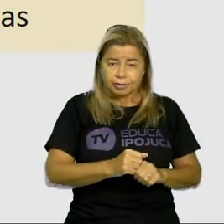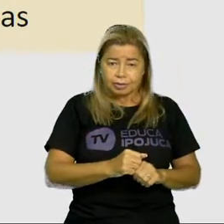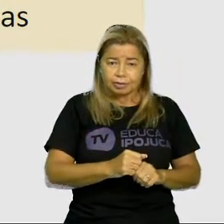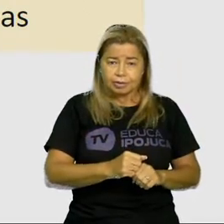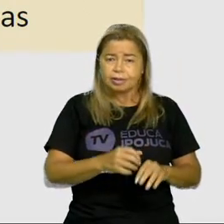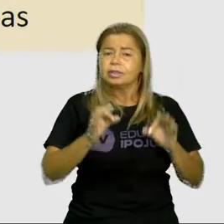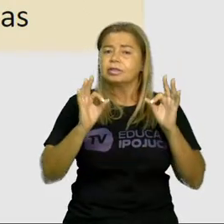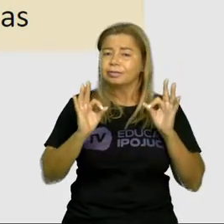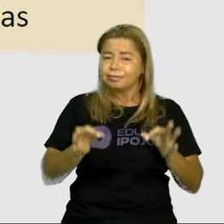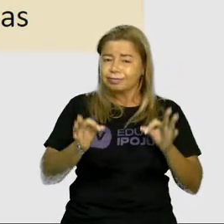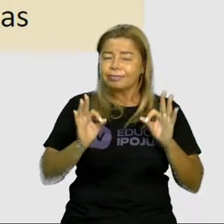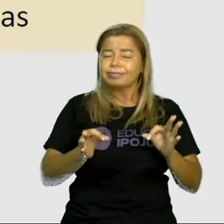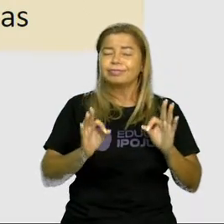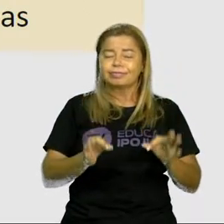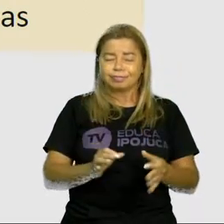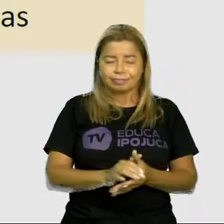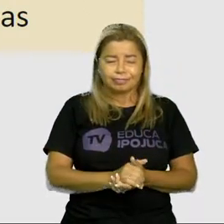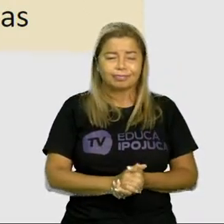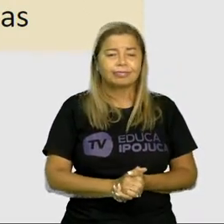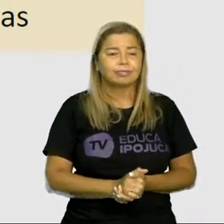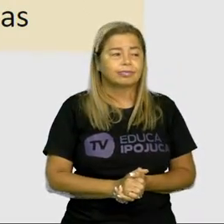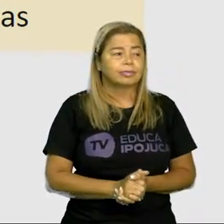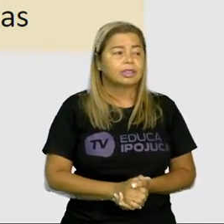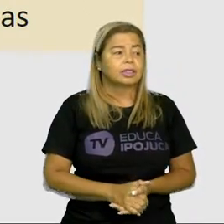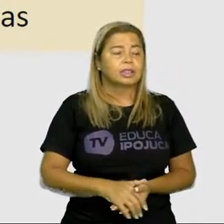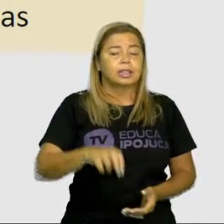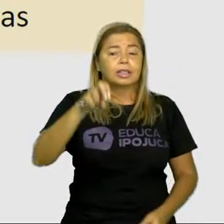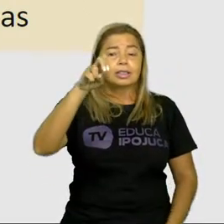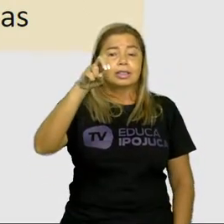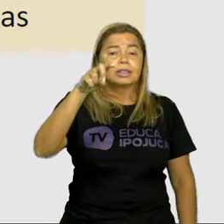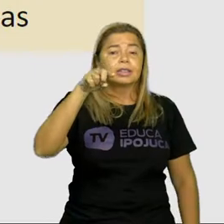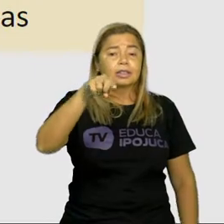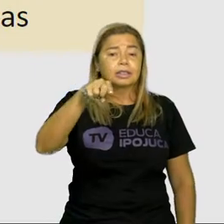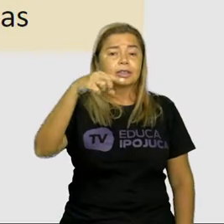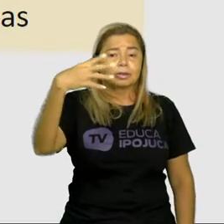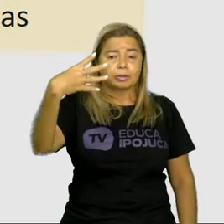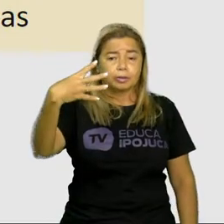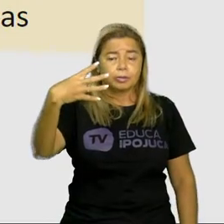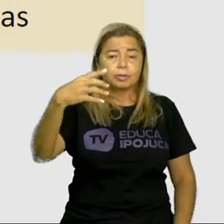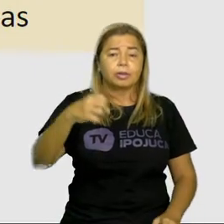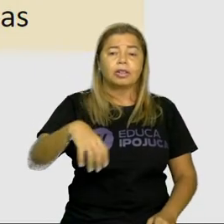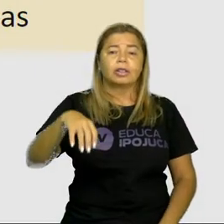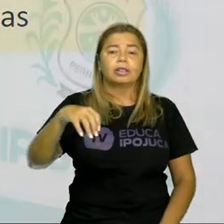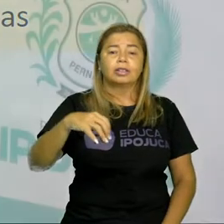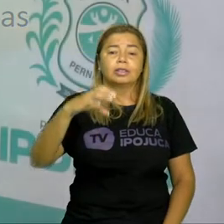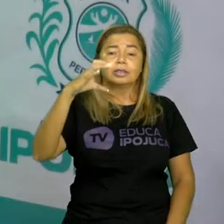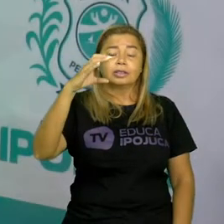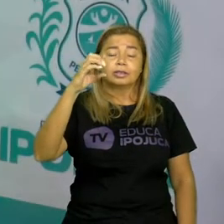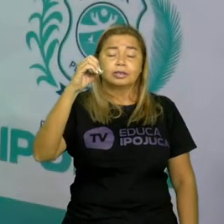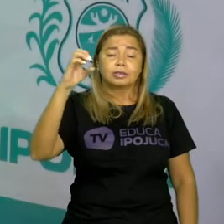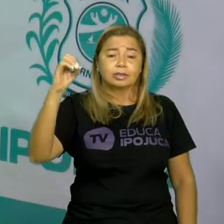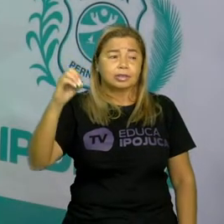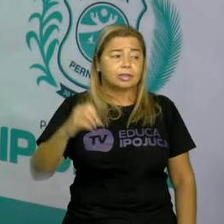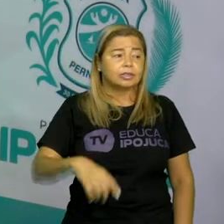Tá correto? Porque, 5 unidades de milhar, 4 centenas e